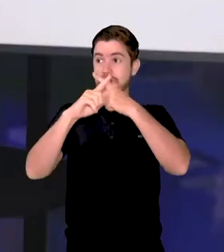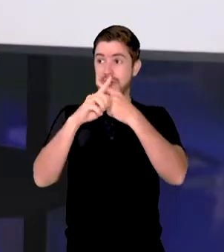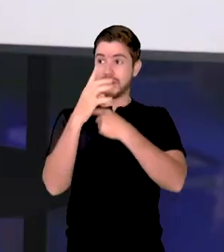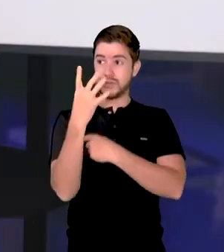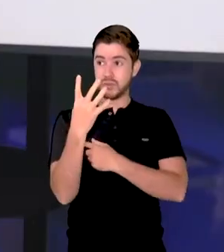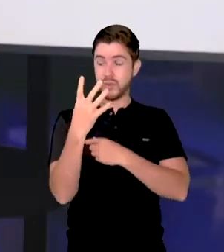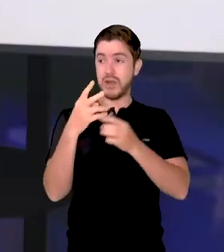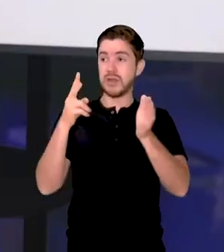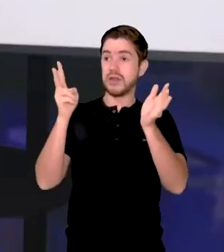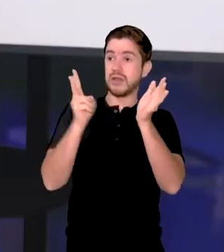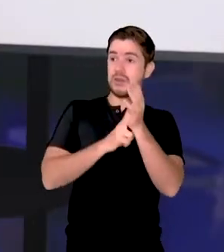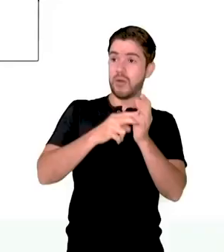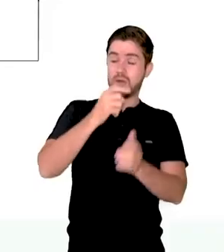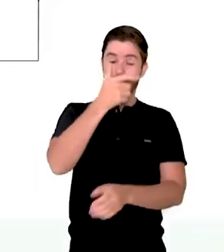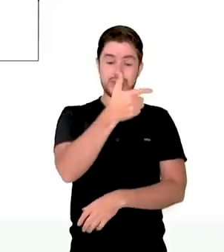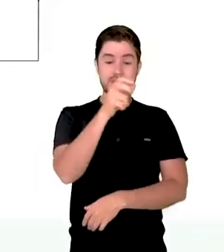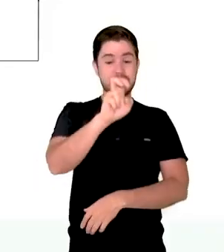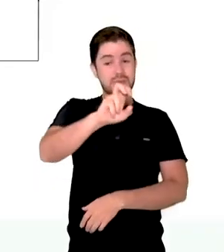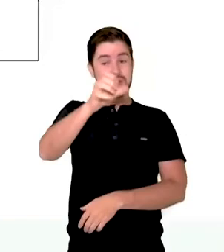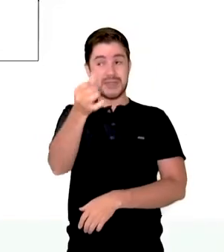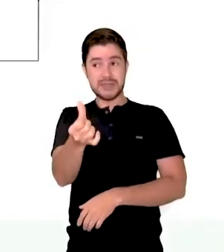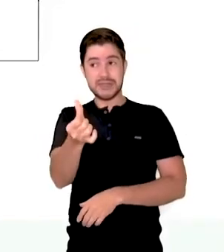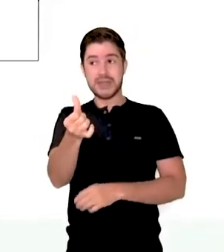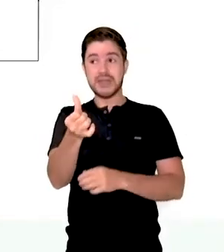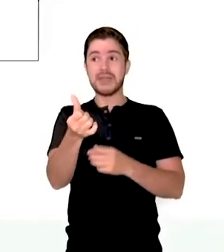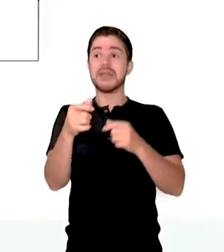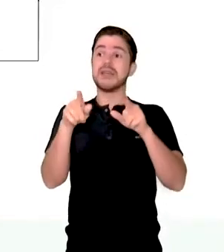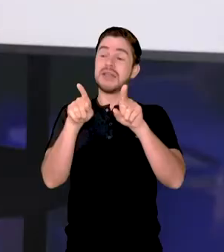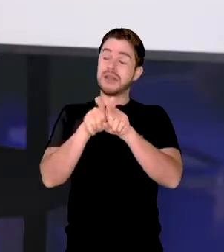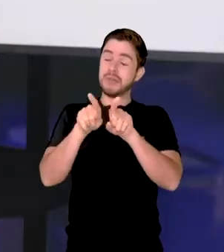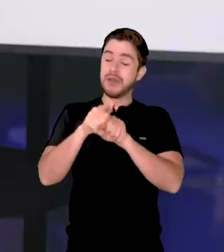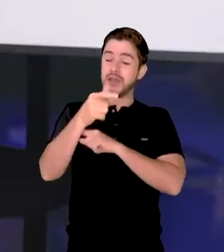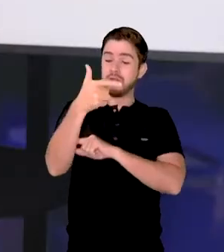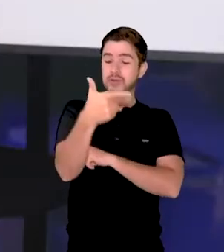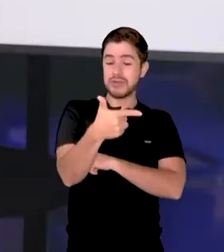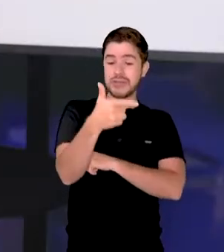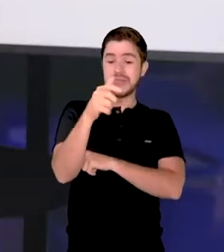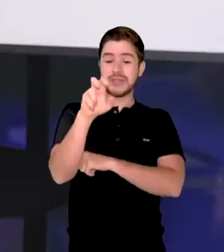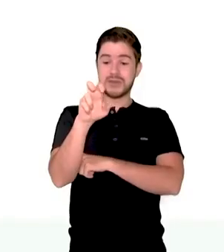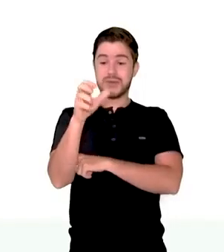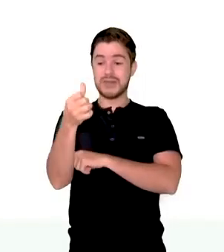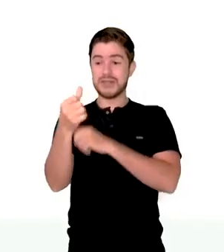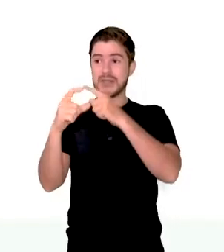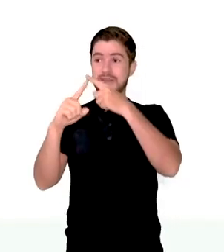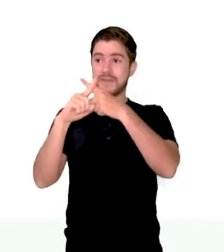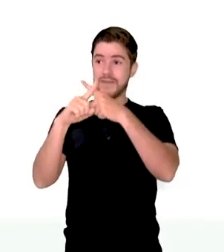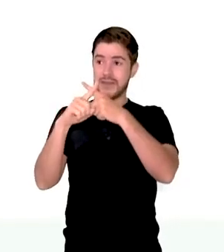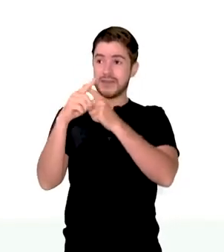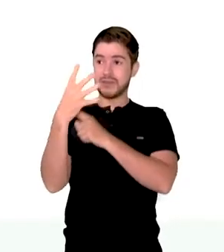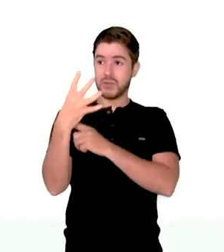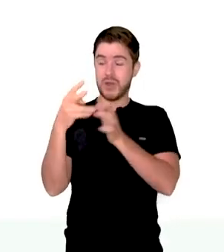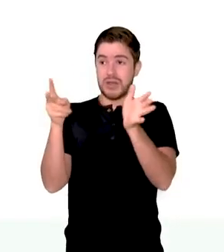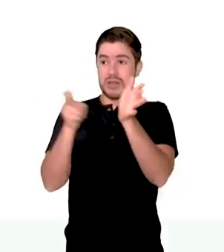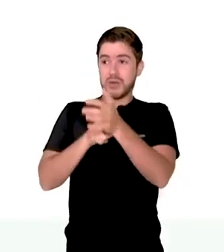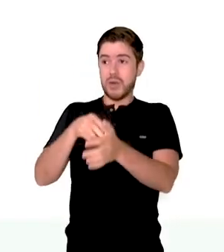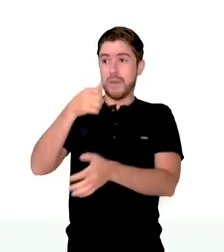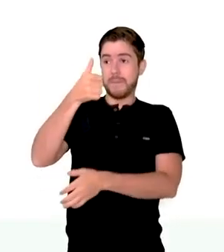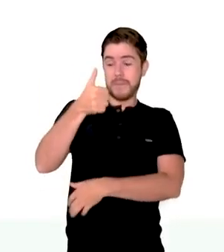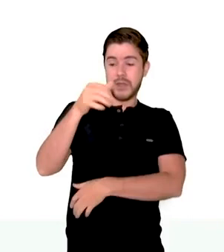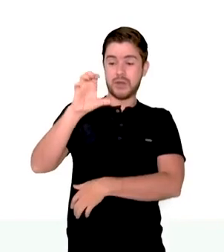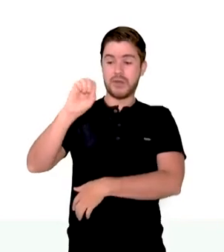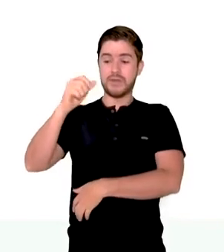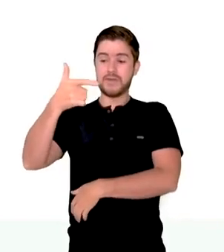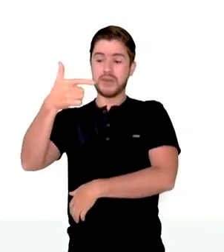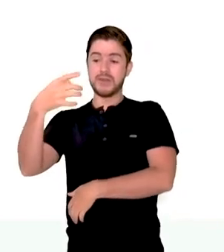e esses quatro 256 e 256 vezes 4.024